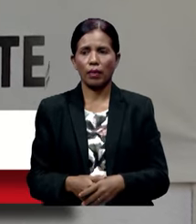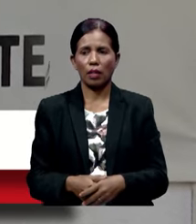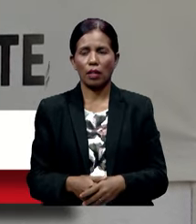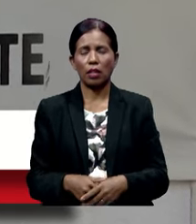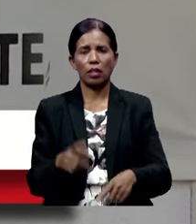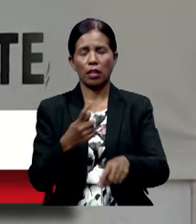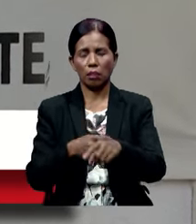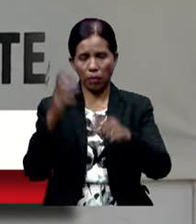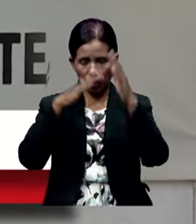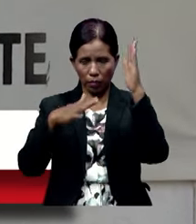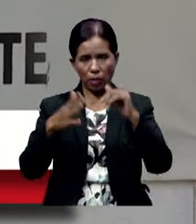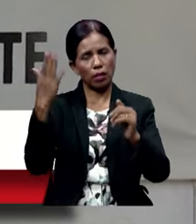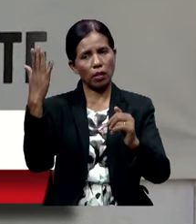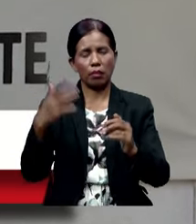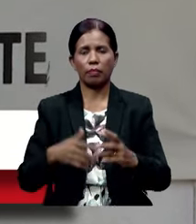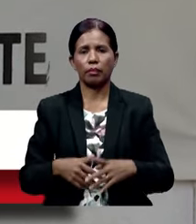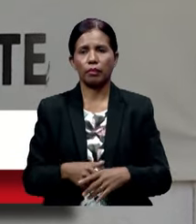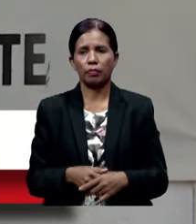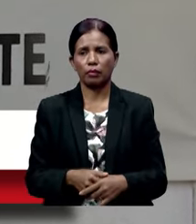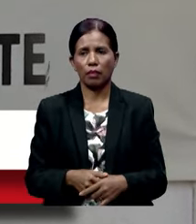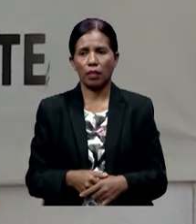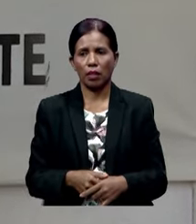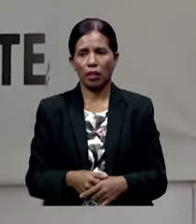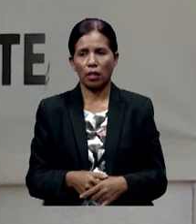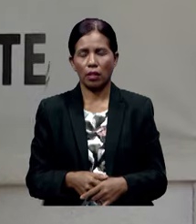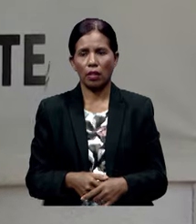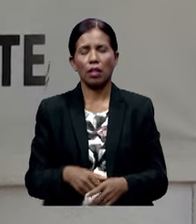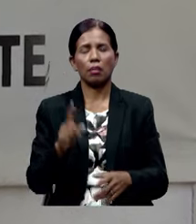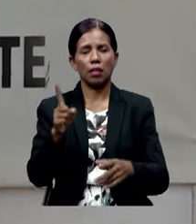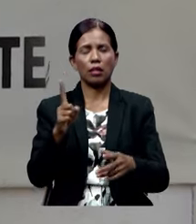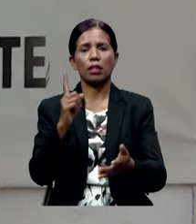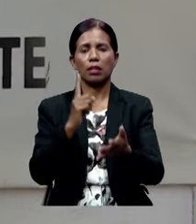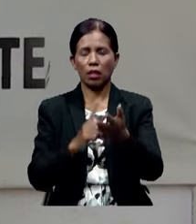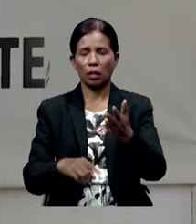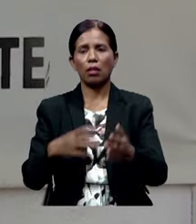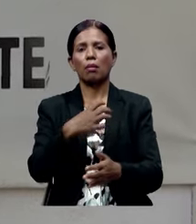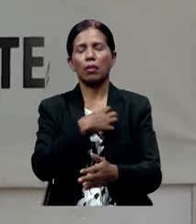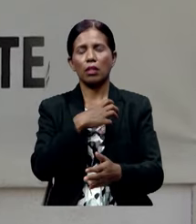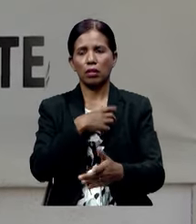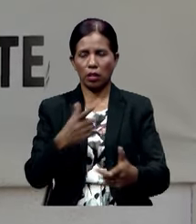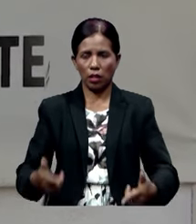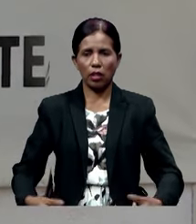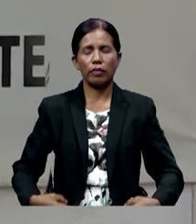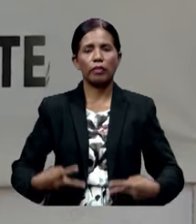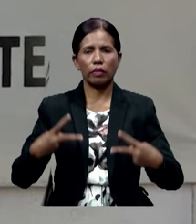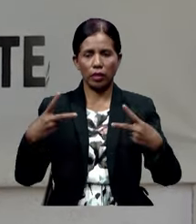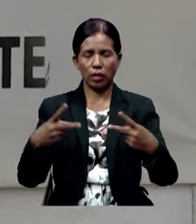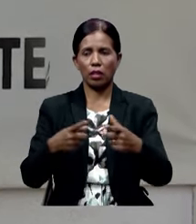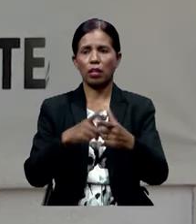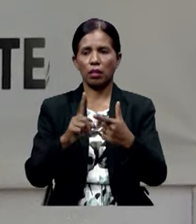Momento acontecimento em Nebane, a minha saída da polícia em Nebidia. Não é